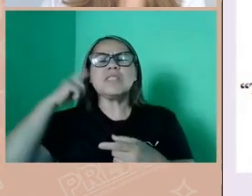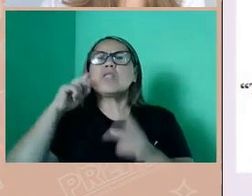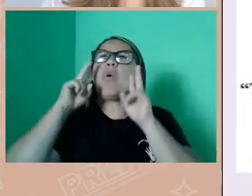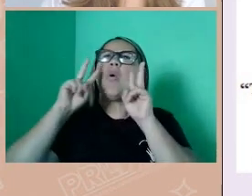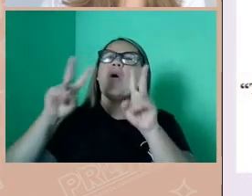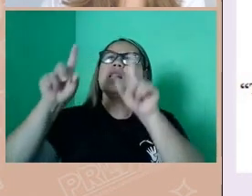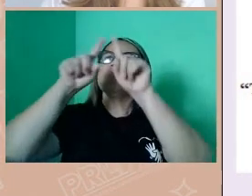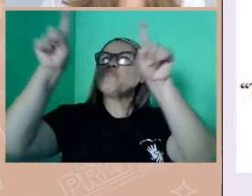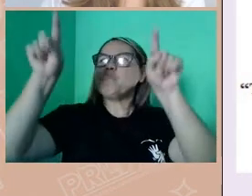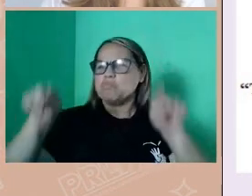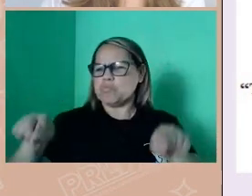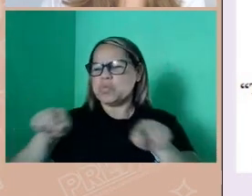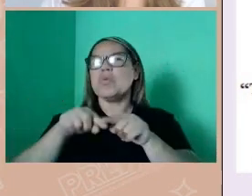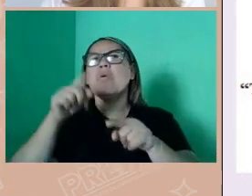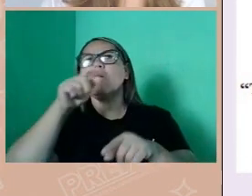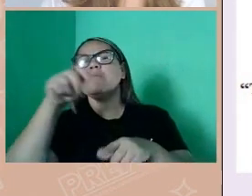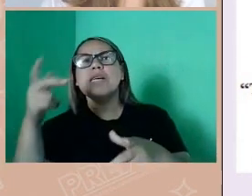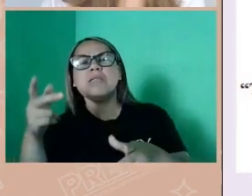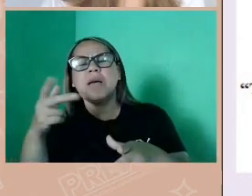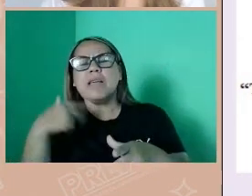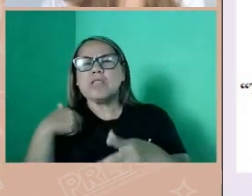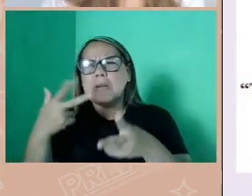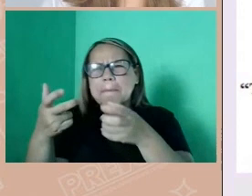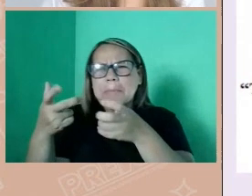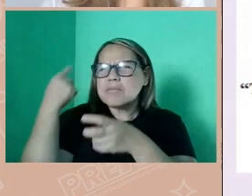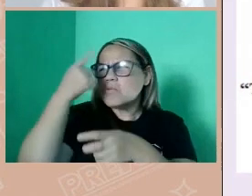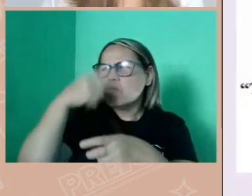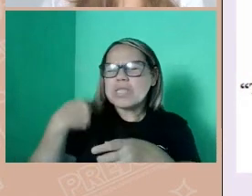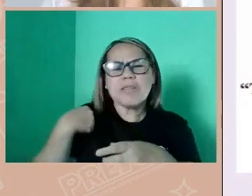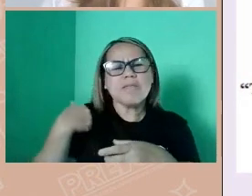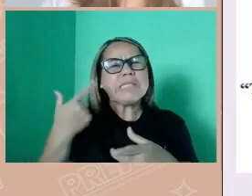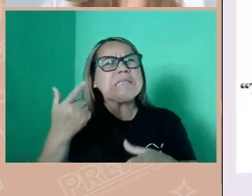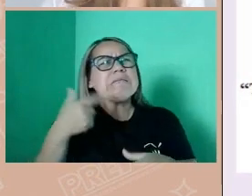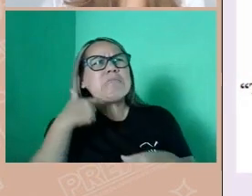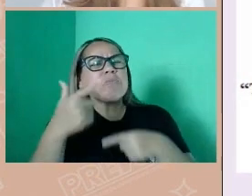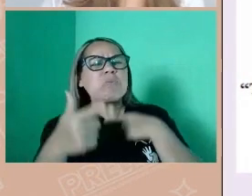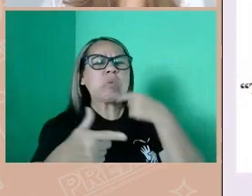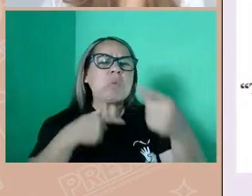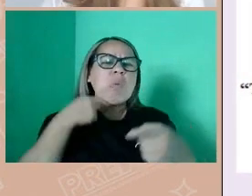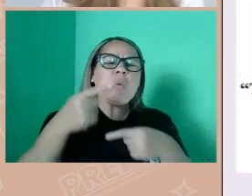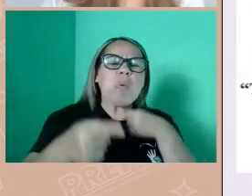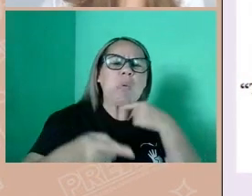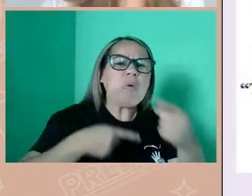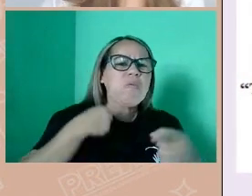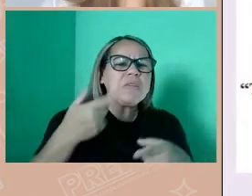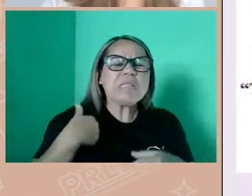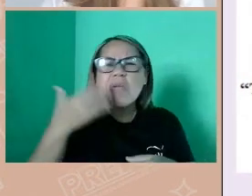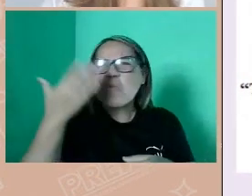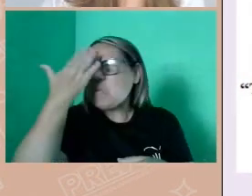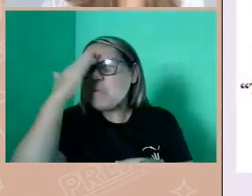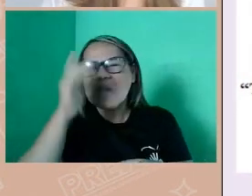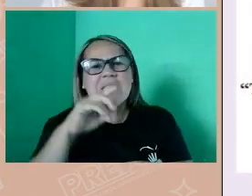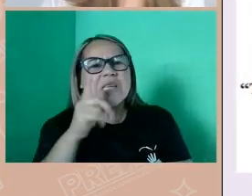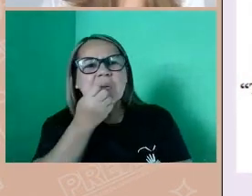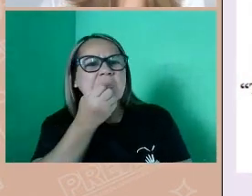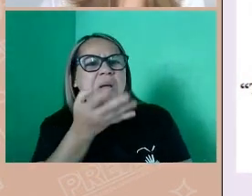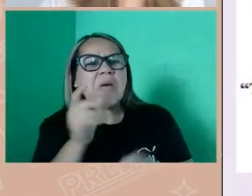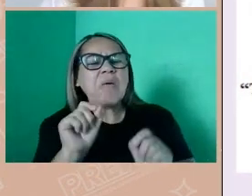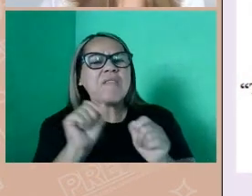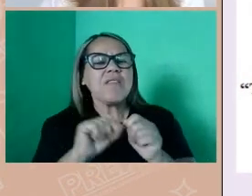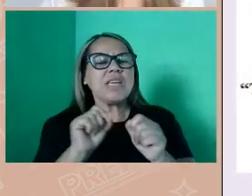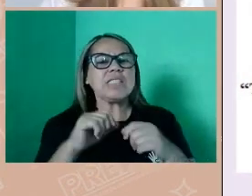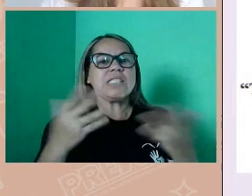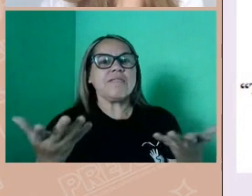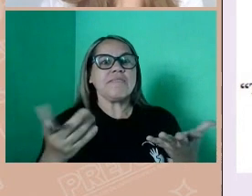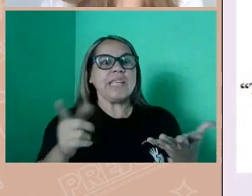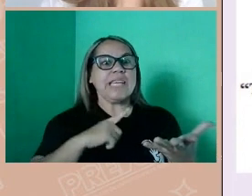quadro e pela face dele a gente percebe que ele está um pouquinho em dúvida ele está aí sem entender muito bem o que fazer e aqui a gente